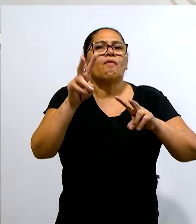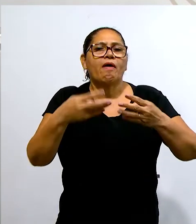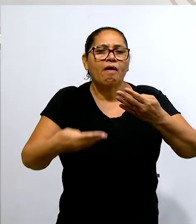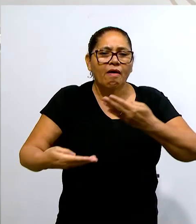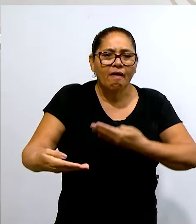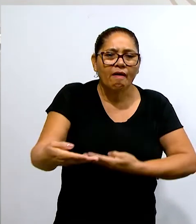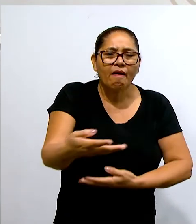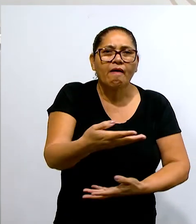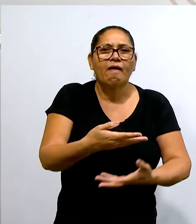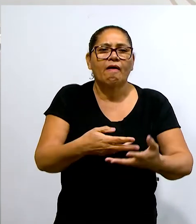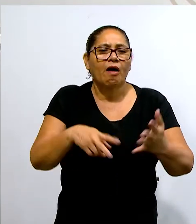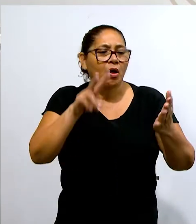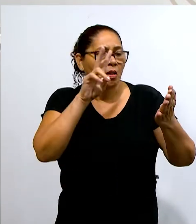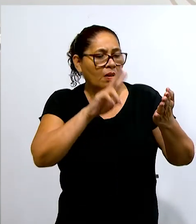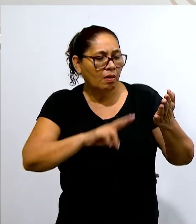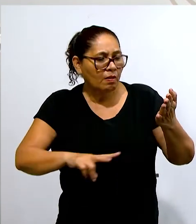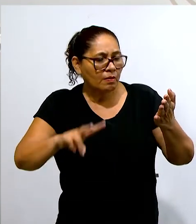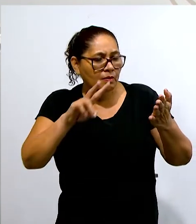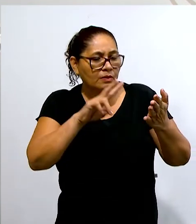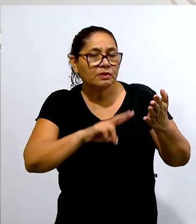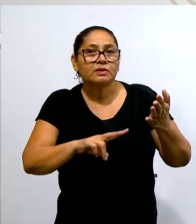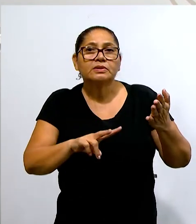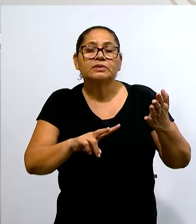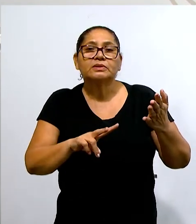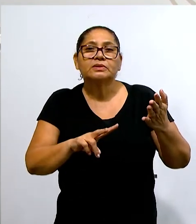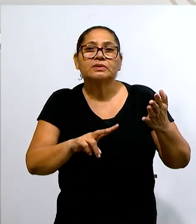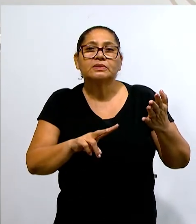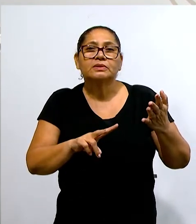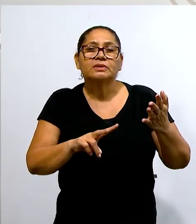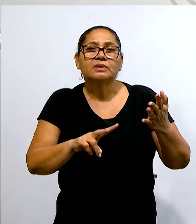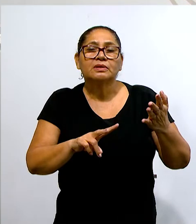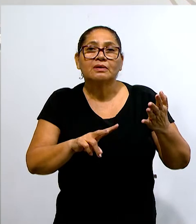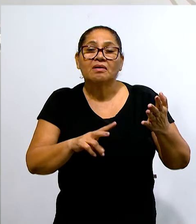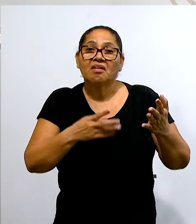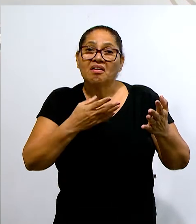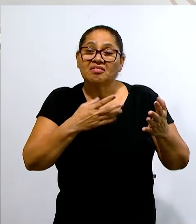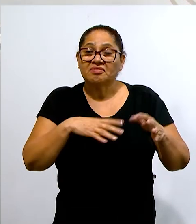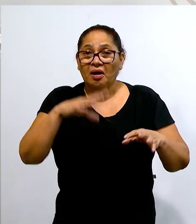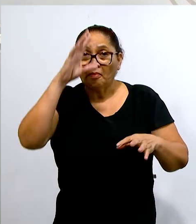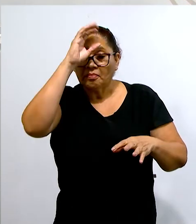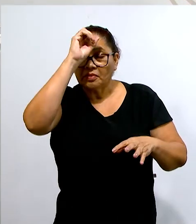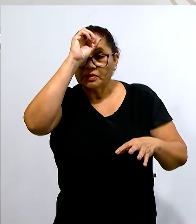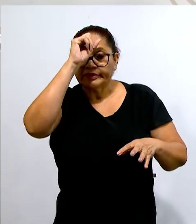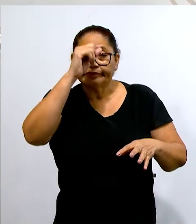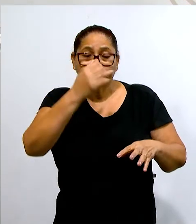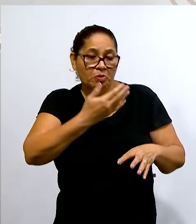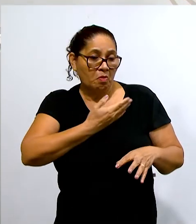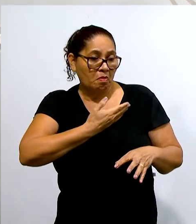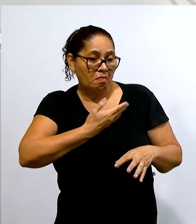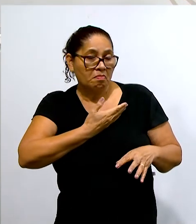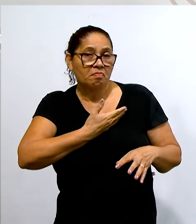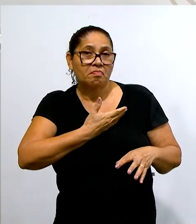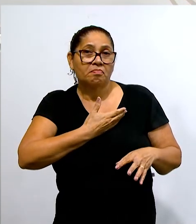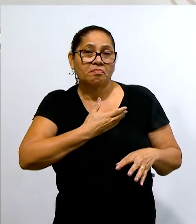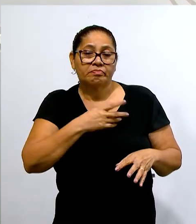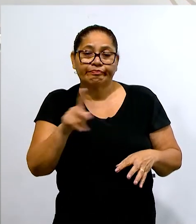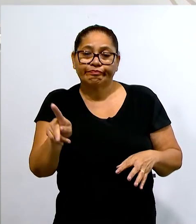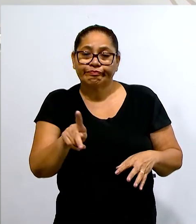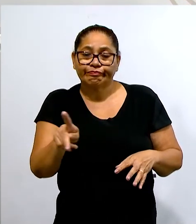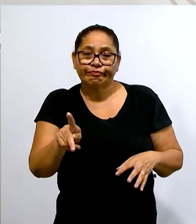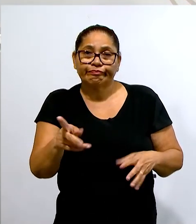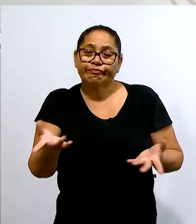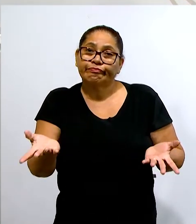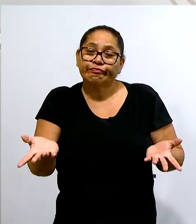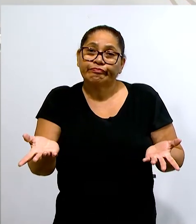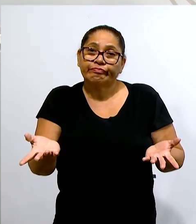interagindo, lendo. Às vezes o aluno aprende até com outro colega, mais do que aprende com o professor. Então existem